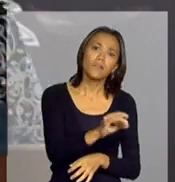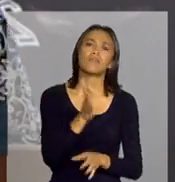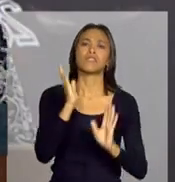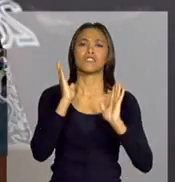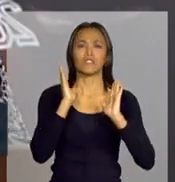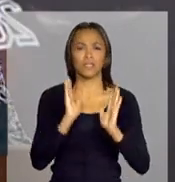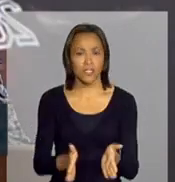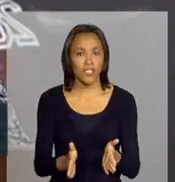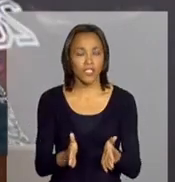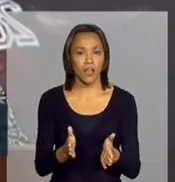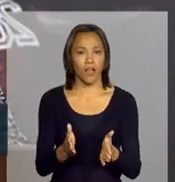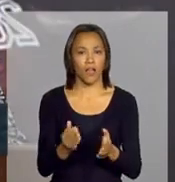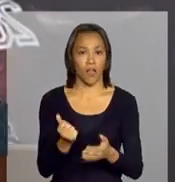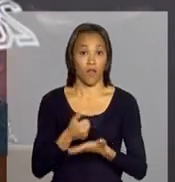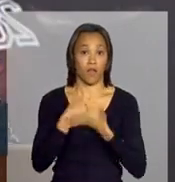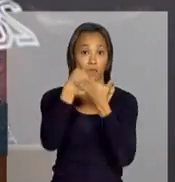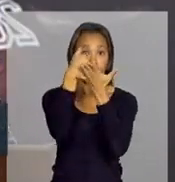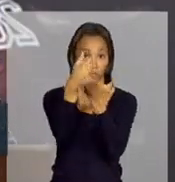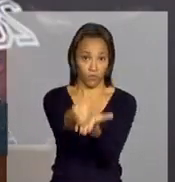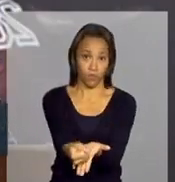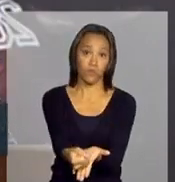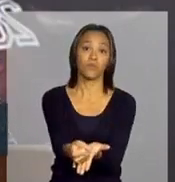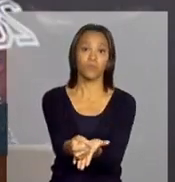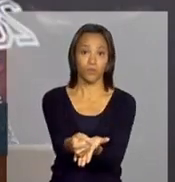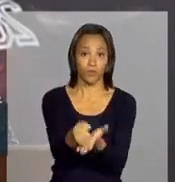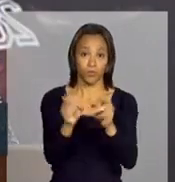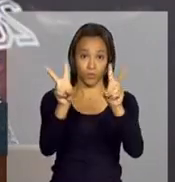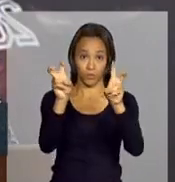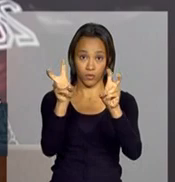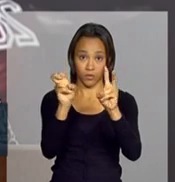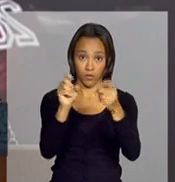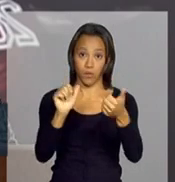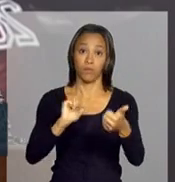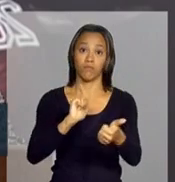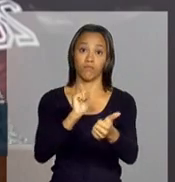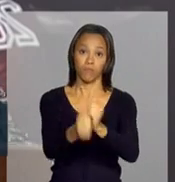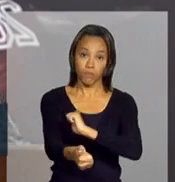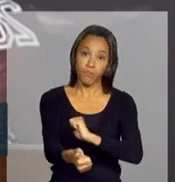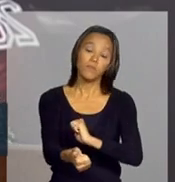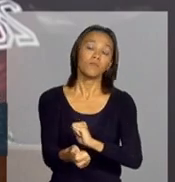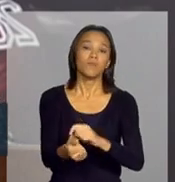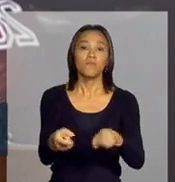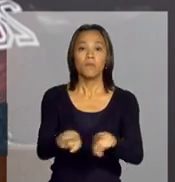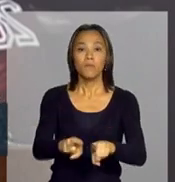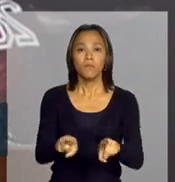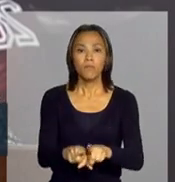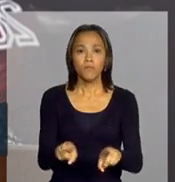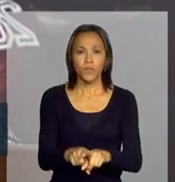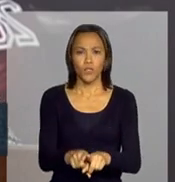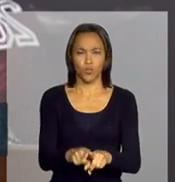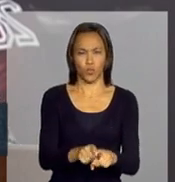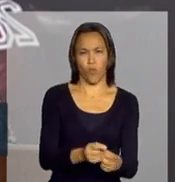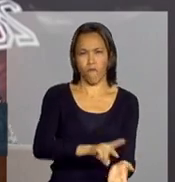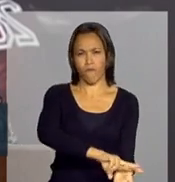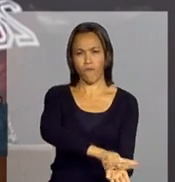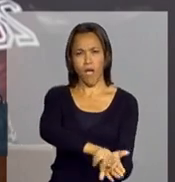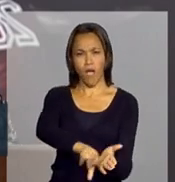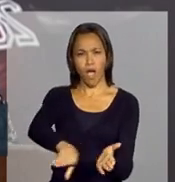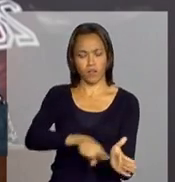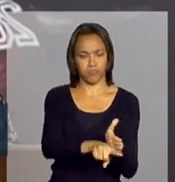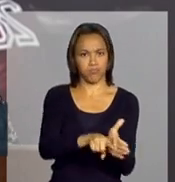deram sua contribuição sobre esse tema e o grande número de trabalhos